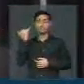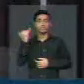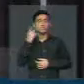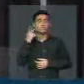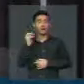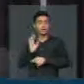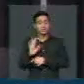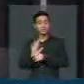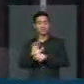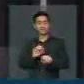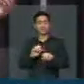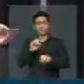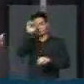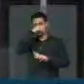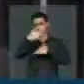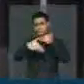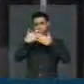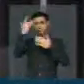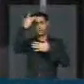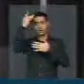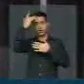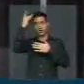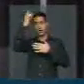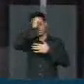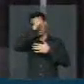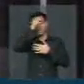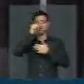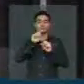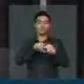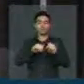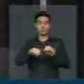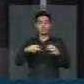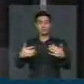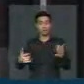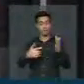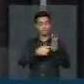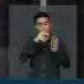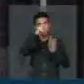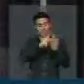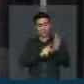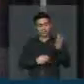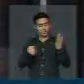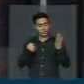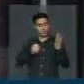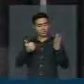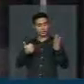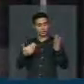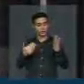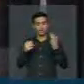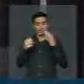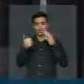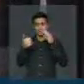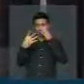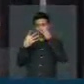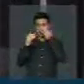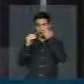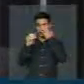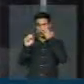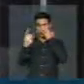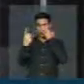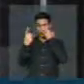na educação, na modernização da educação, e esse projeto, o 1481 de 2007, do senador